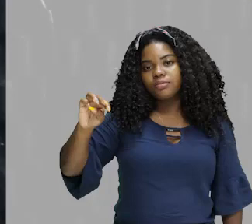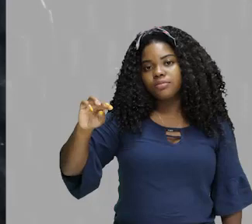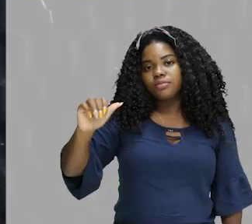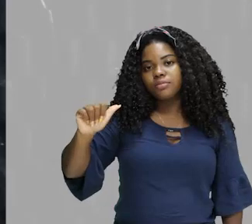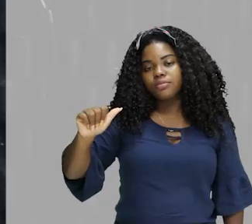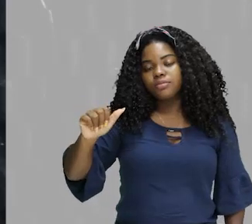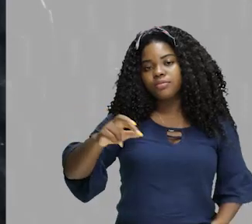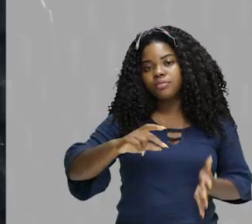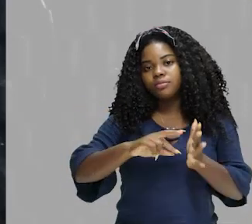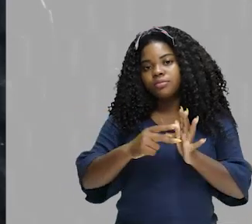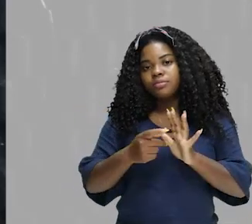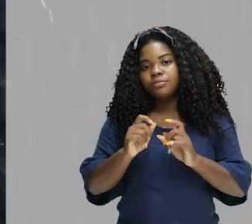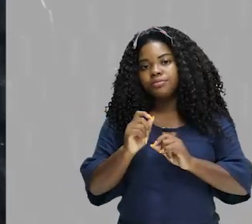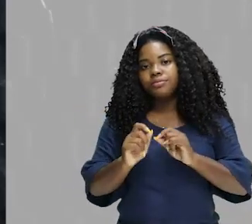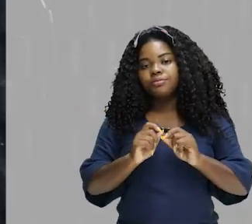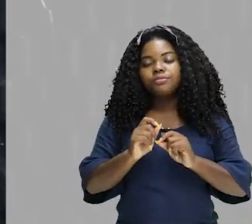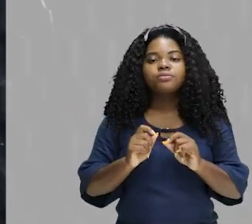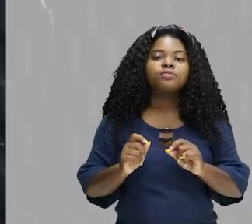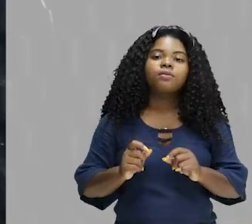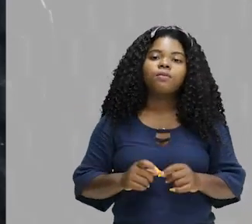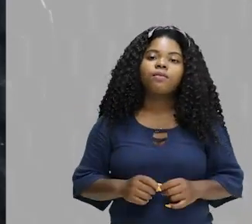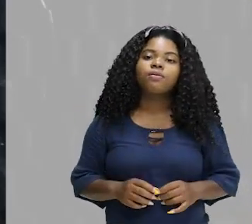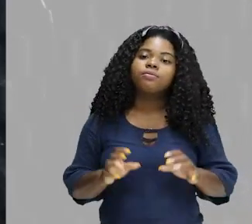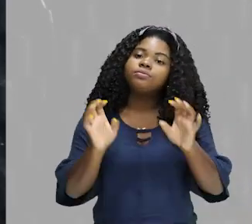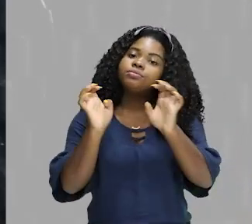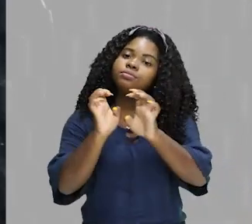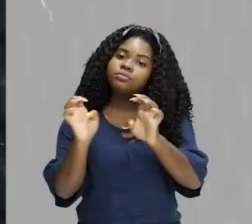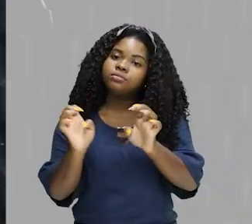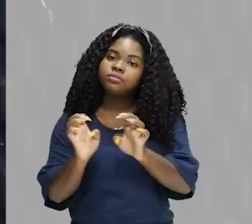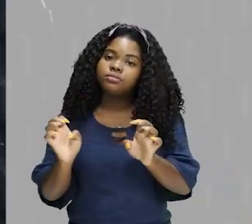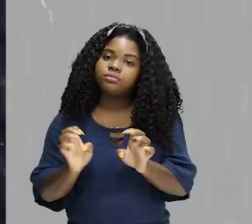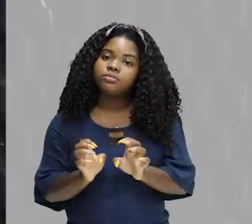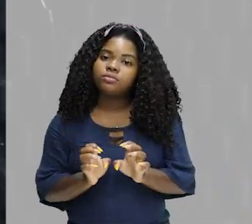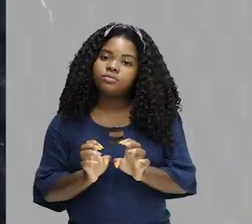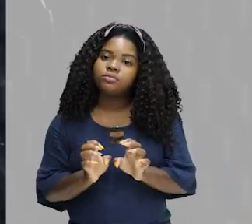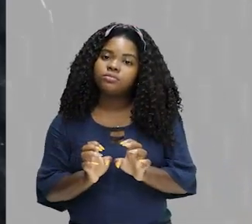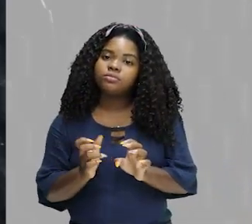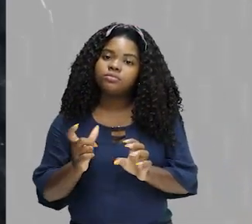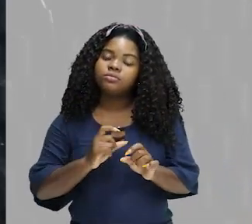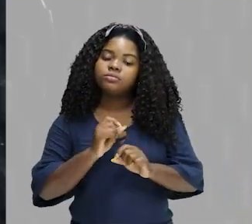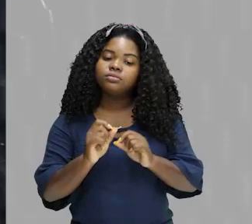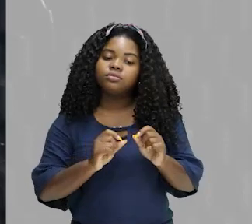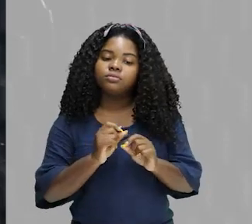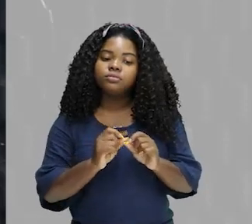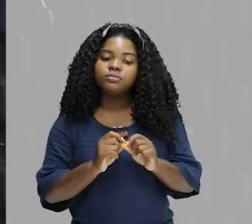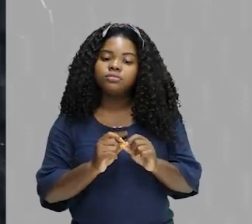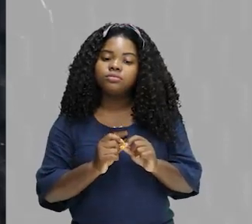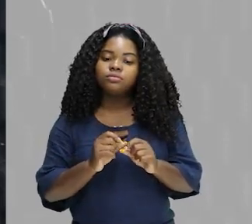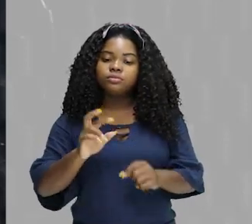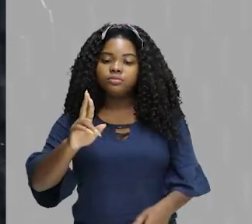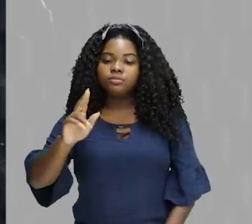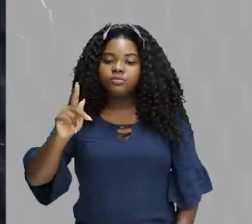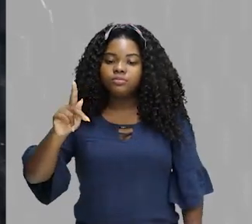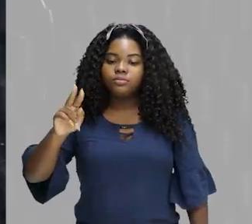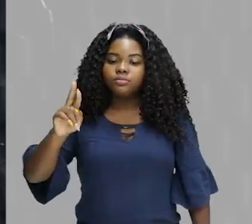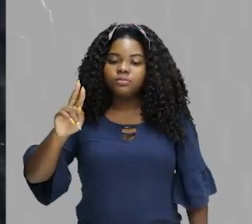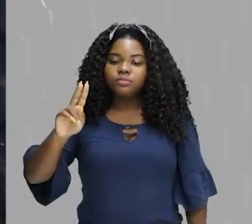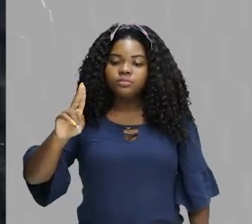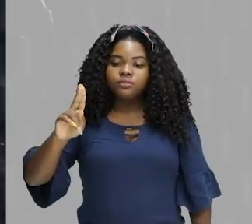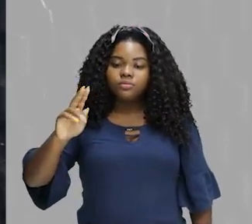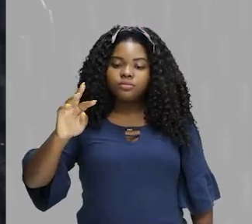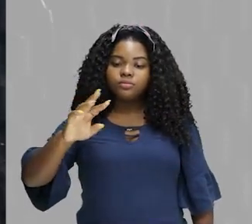Criptógamas. Isso significa que a estrutura que promove a reprodução sexuada